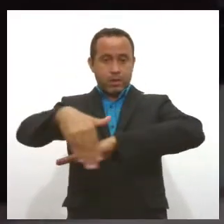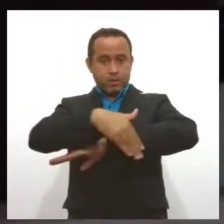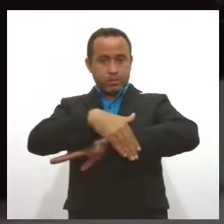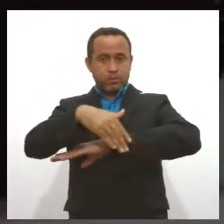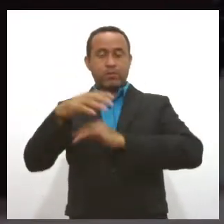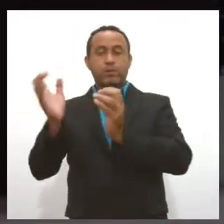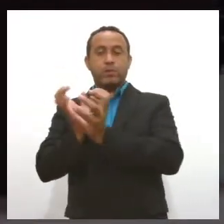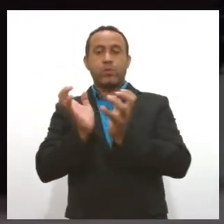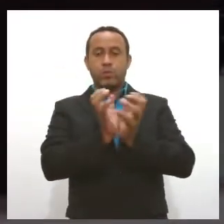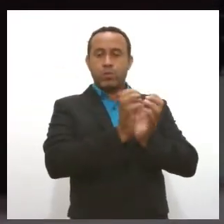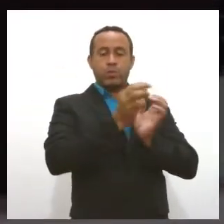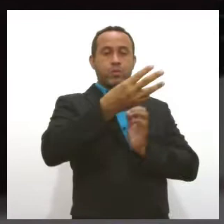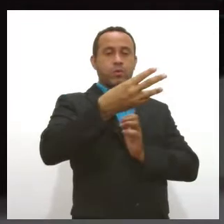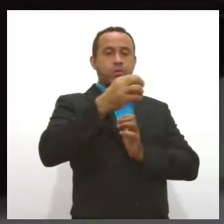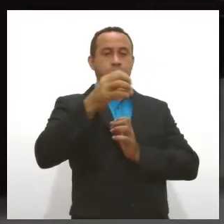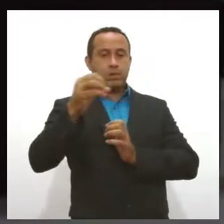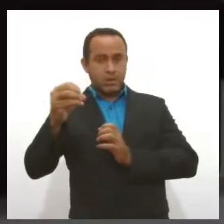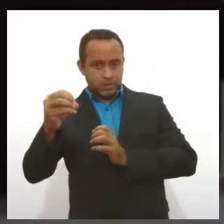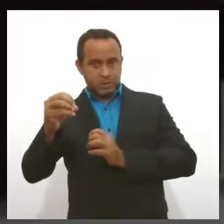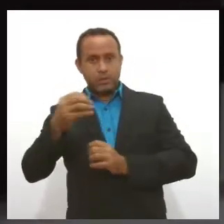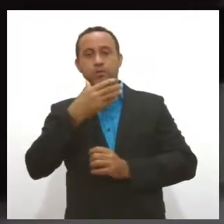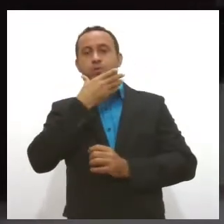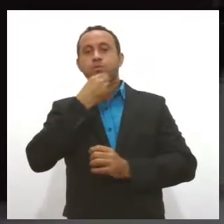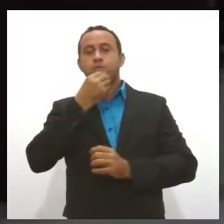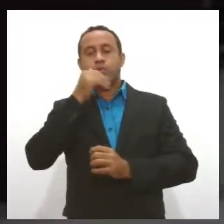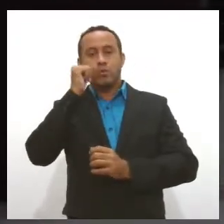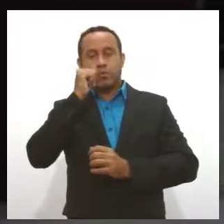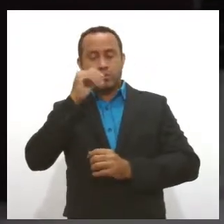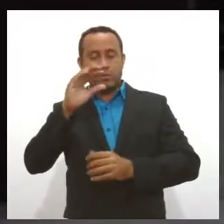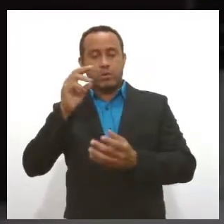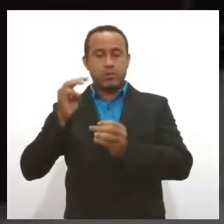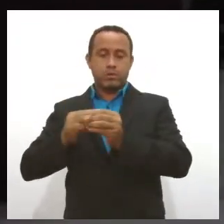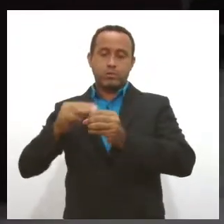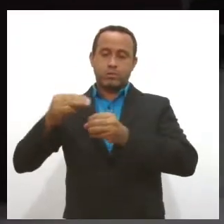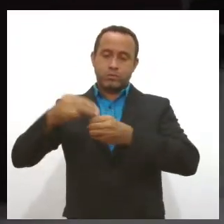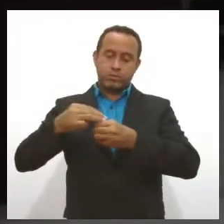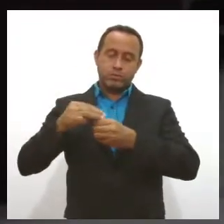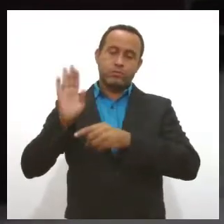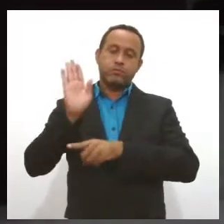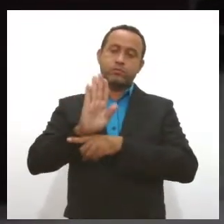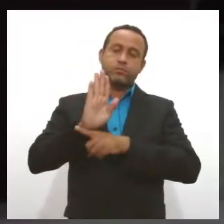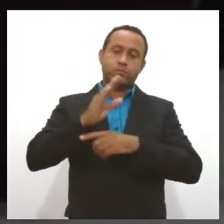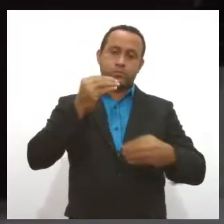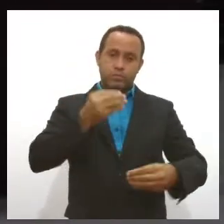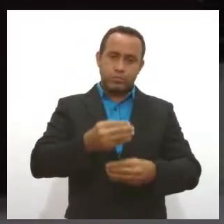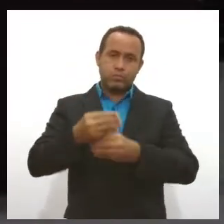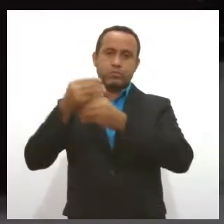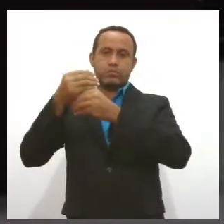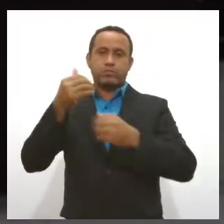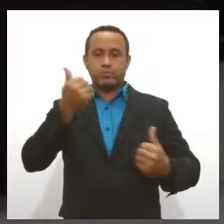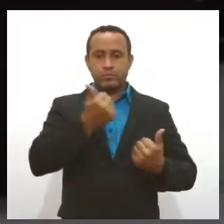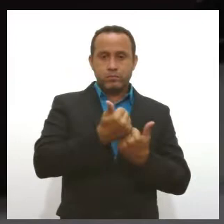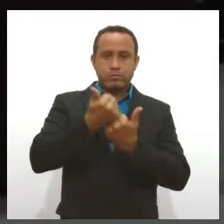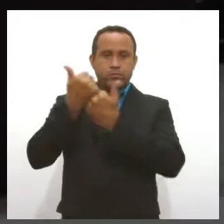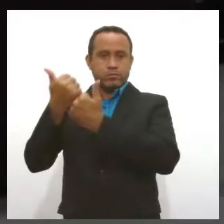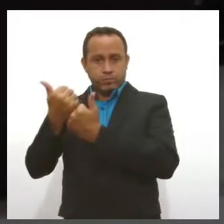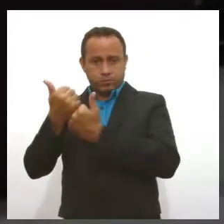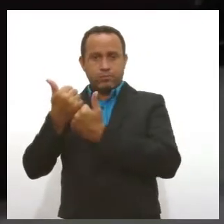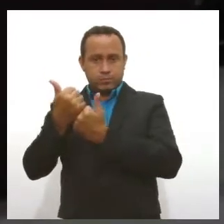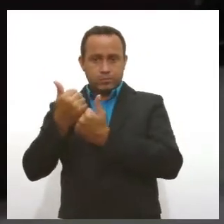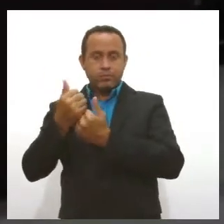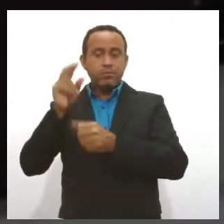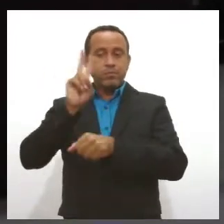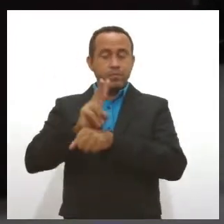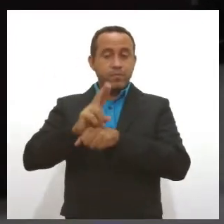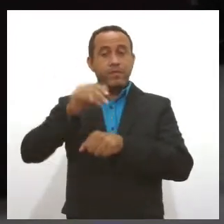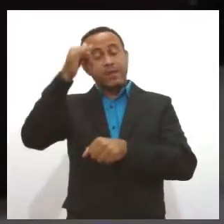com quase 300 bombeiros em 11 municípios para dar apoio à Polícia Militar, atender maus súbitos e